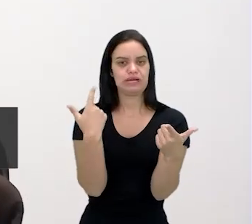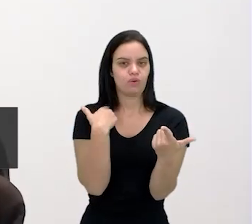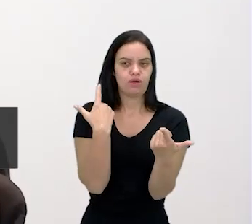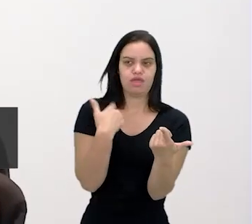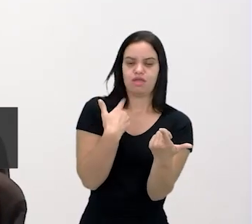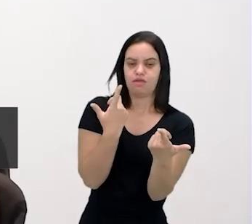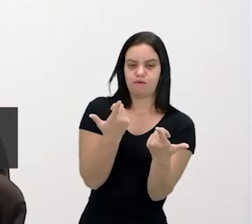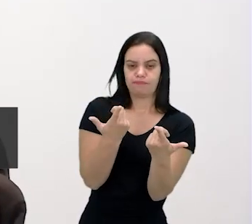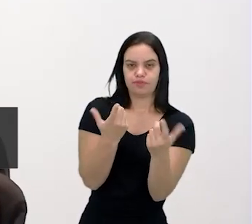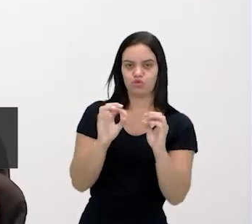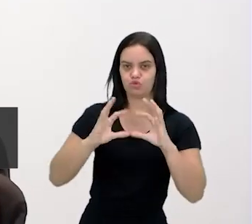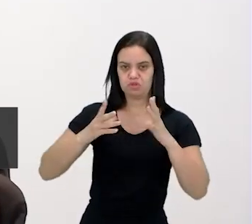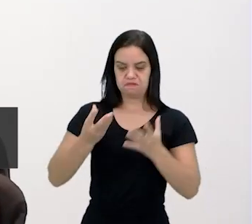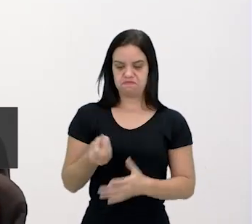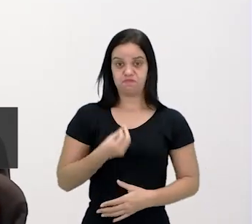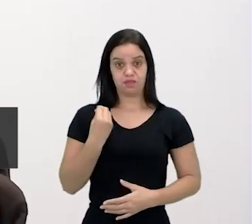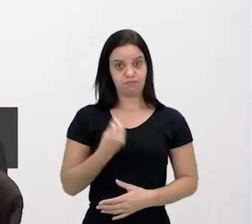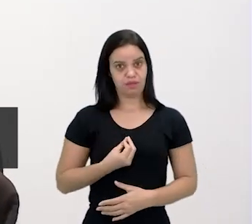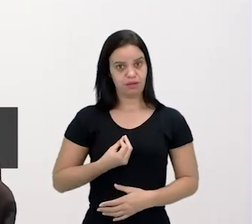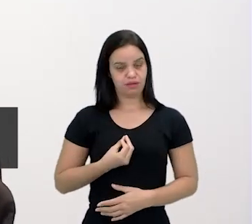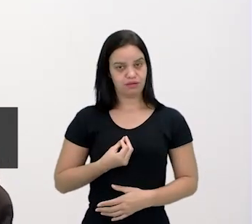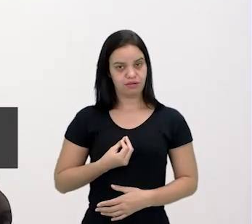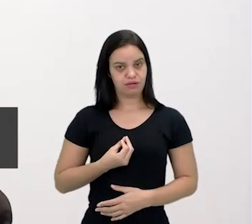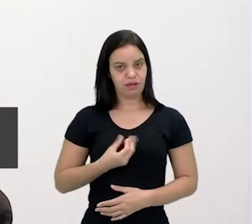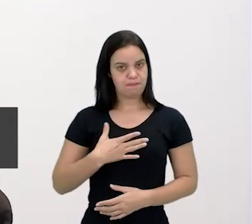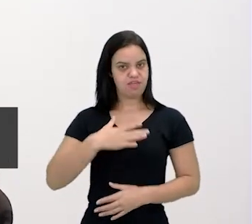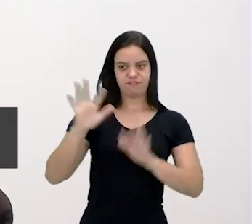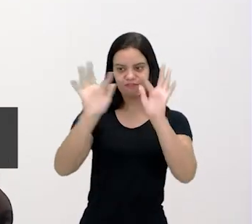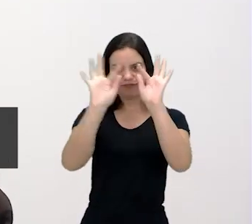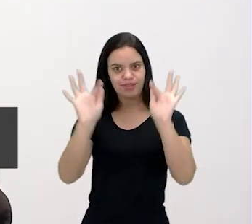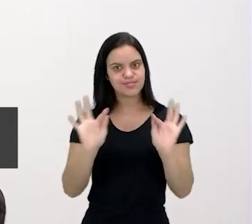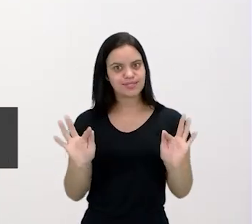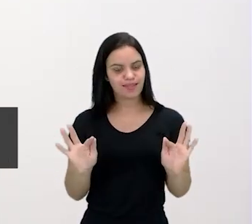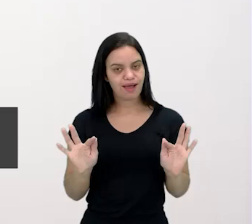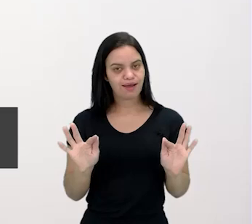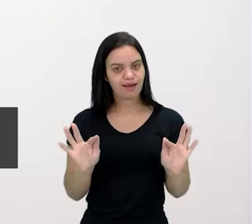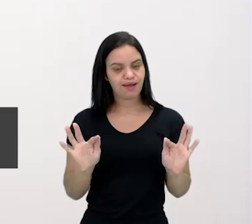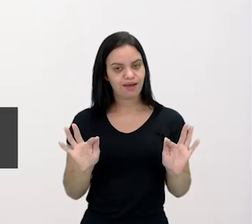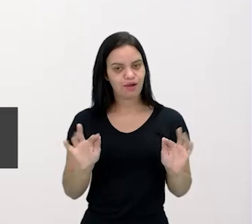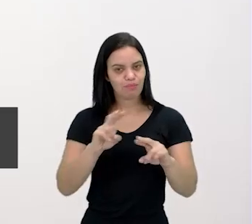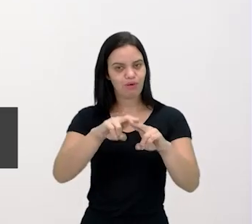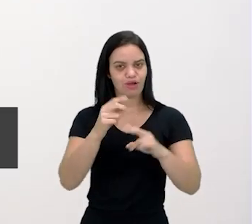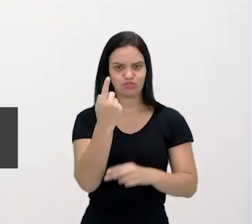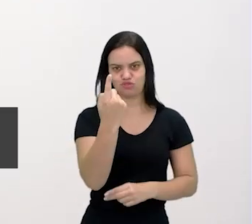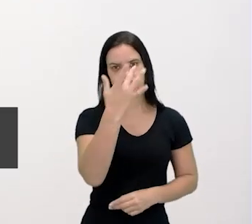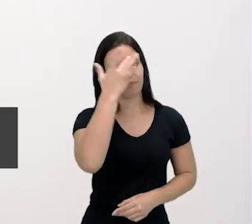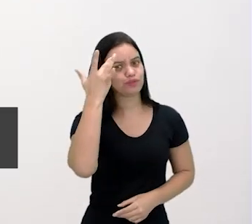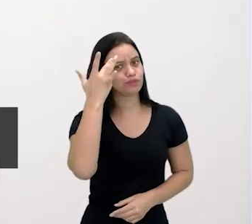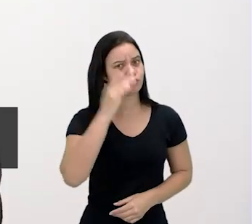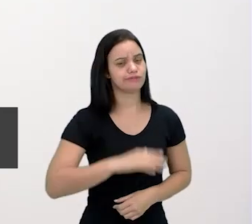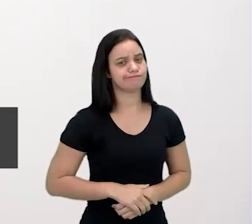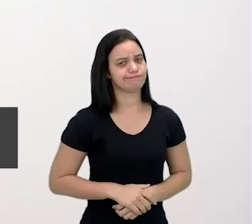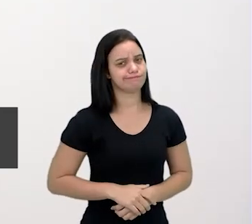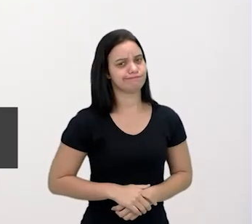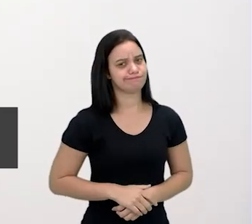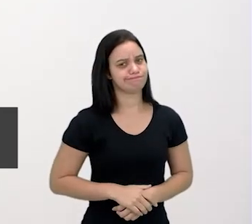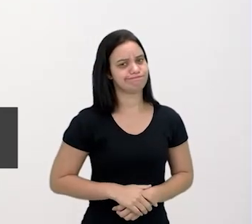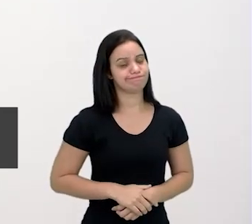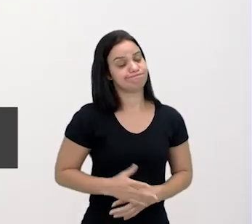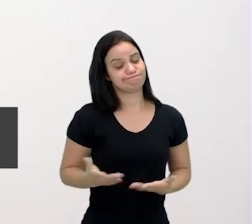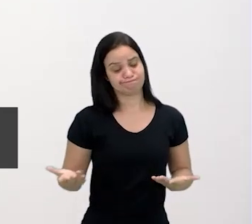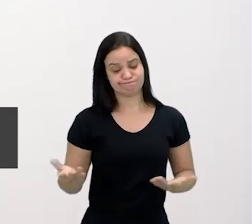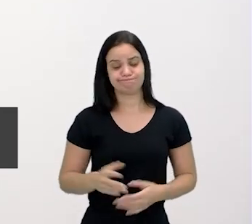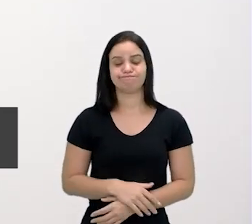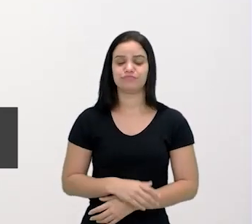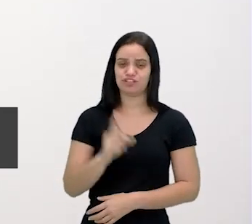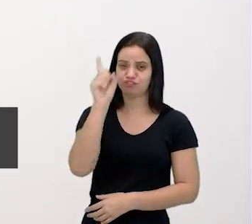eu jogar toda a minha existência, né, a minha felicidade, por causa de uma pessoa, é muita inocência.